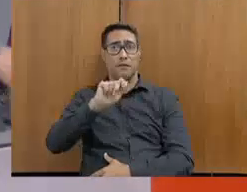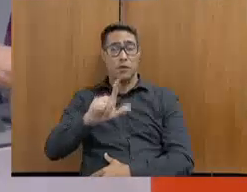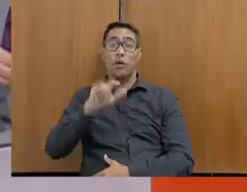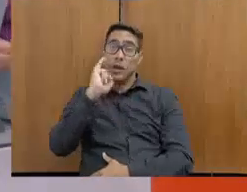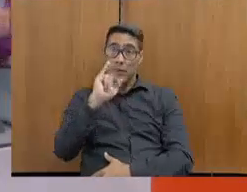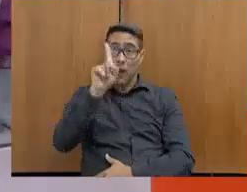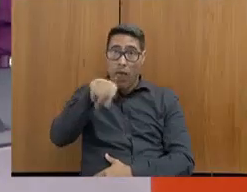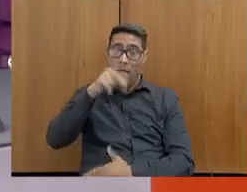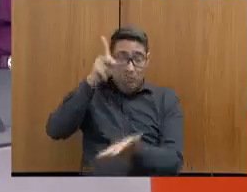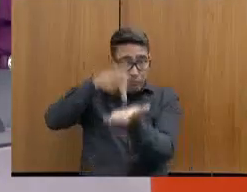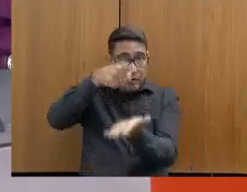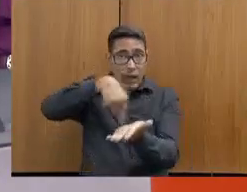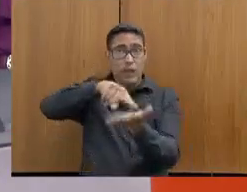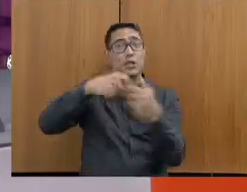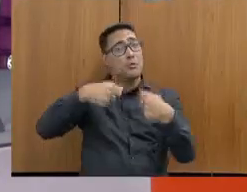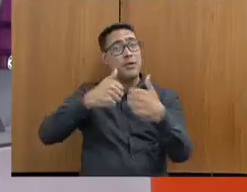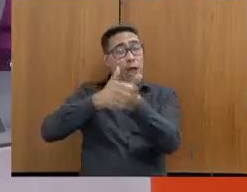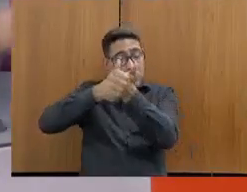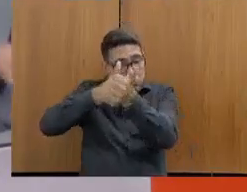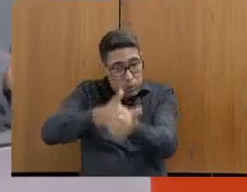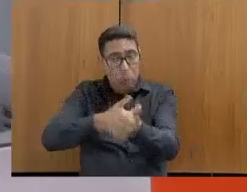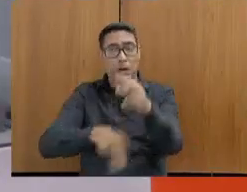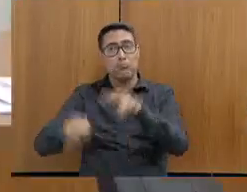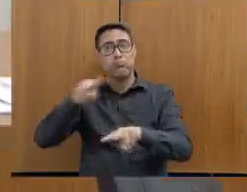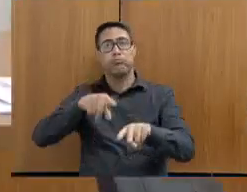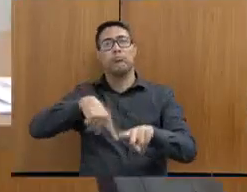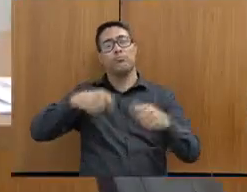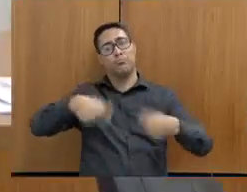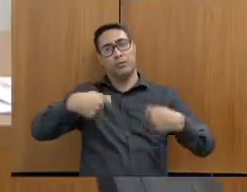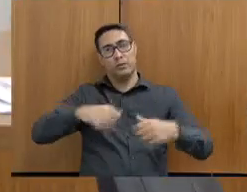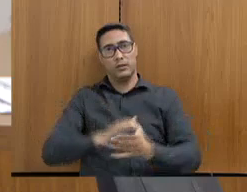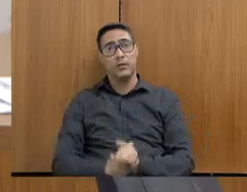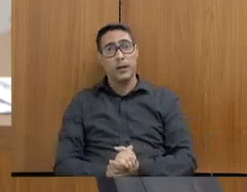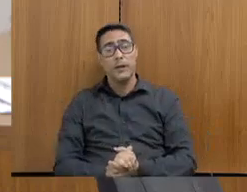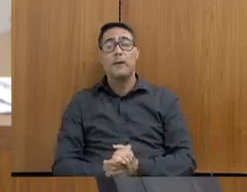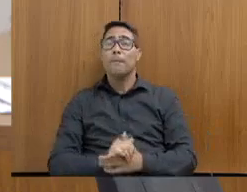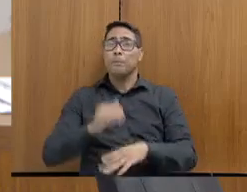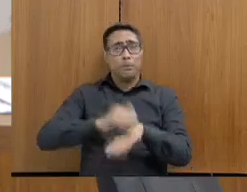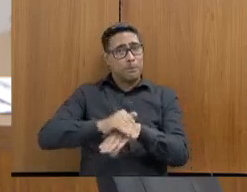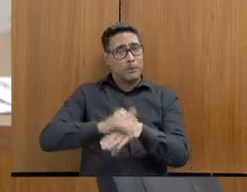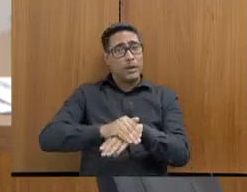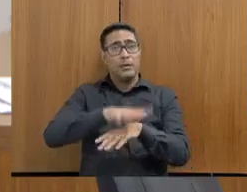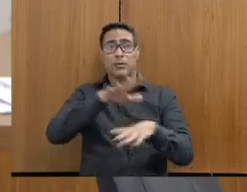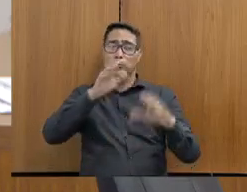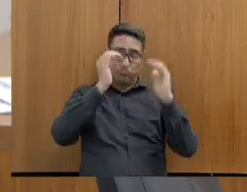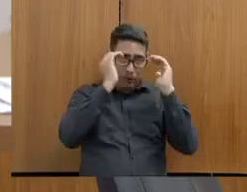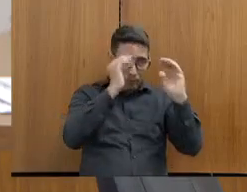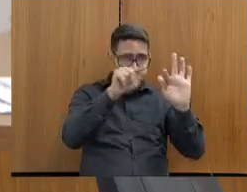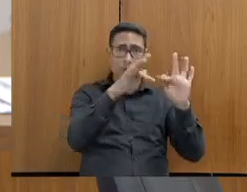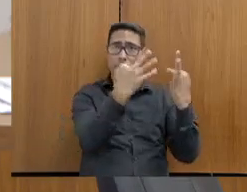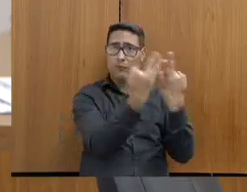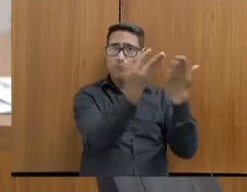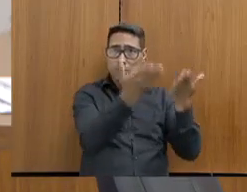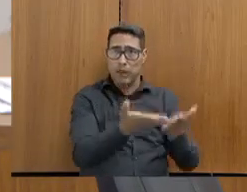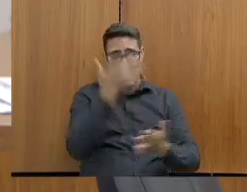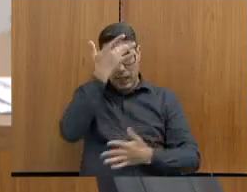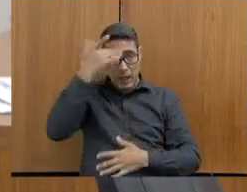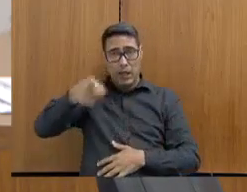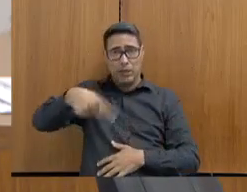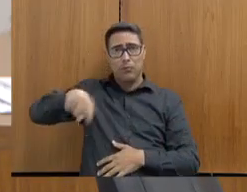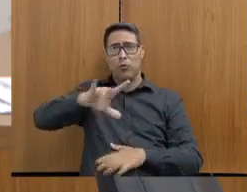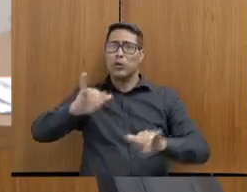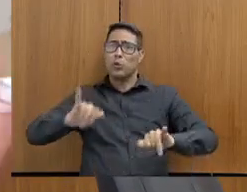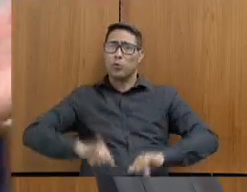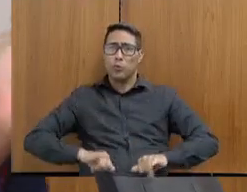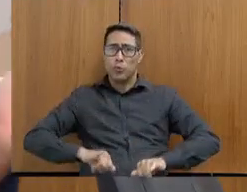Muito estreito dessas questões e aí eu acho que com todo respeito Aos familiares as pessoas que estão sofrendo com